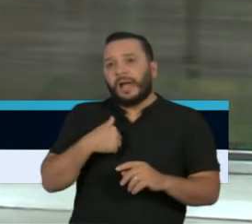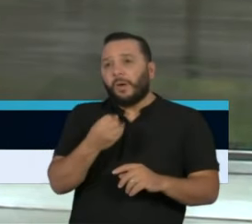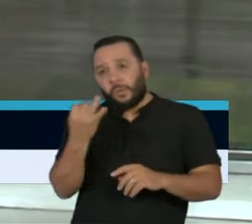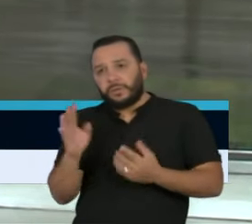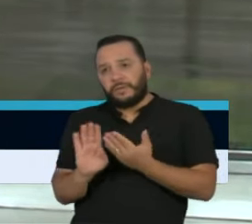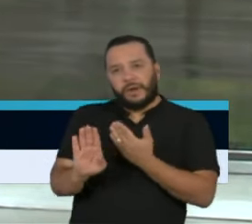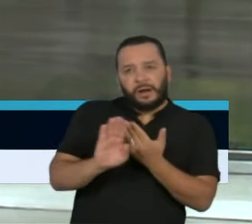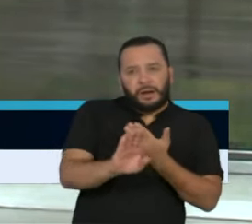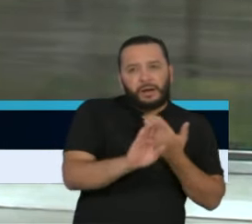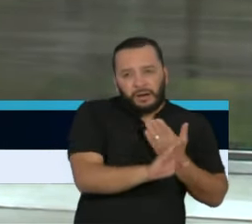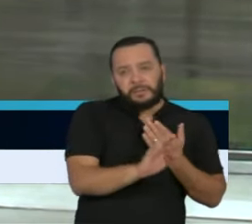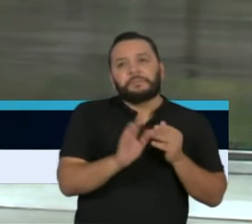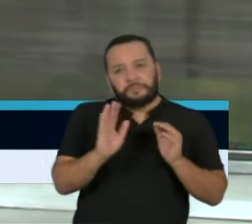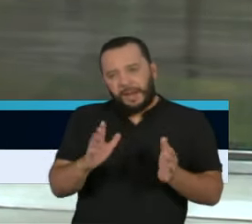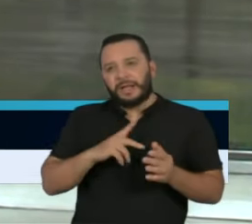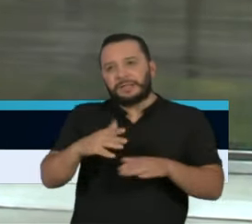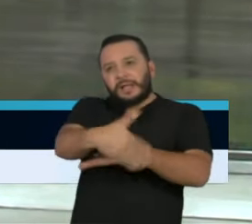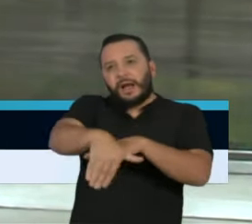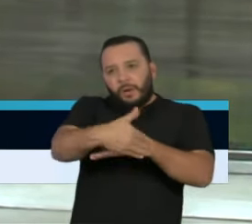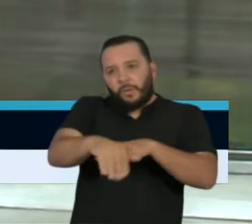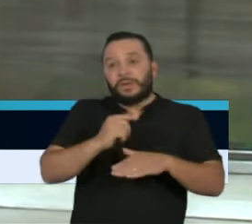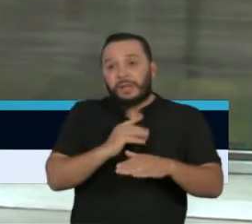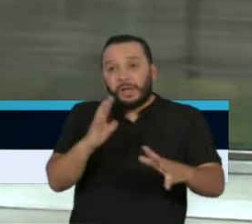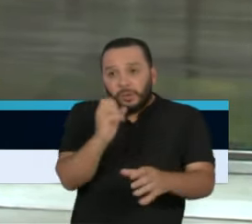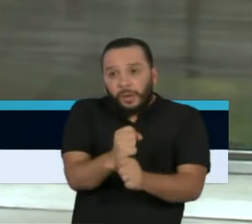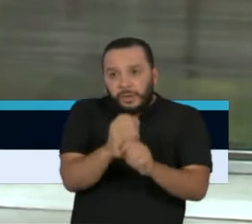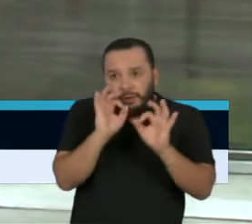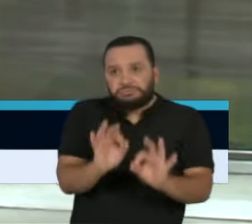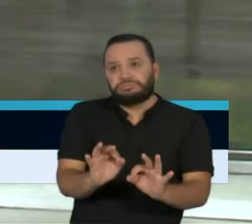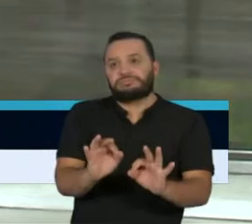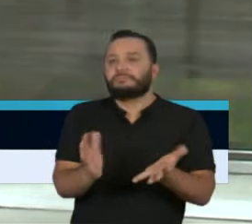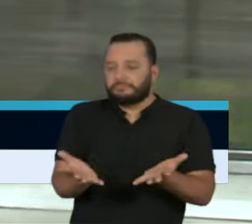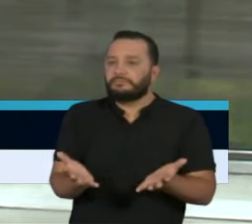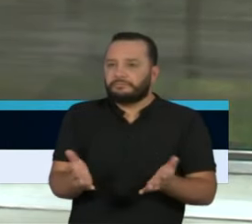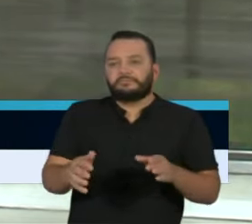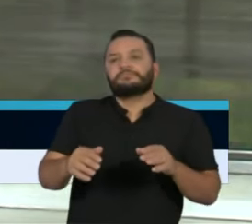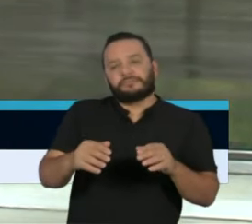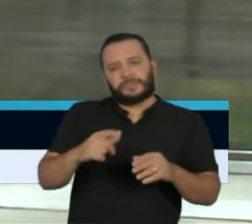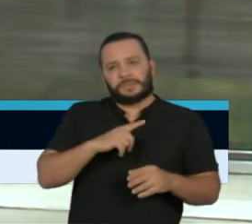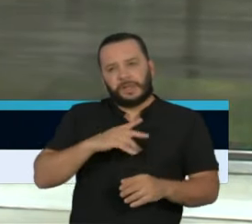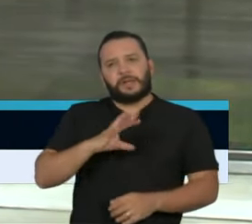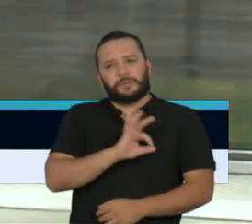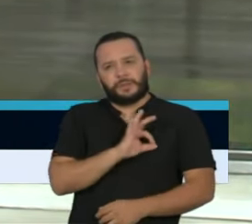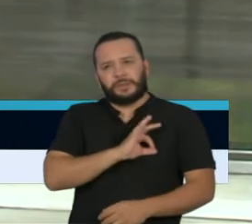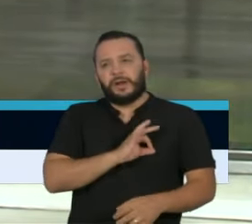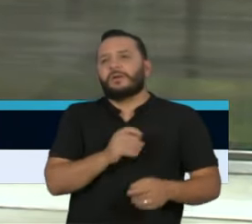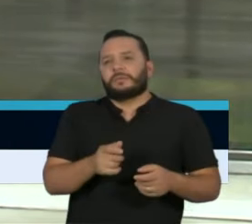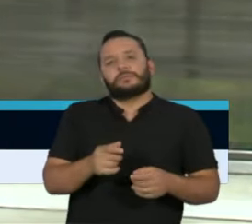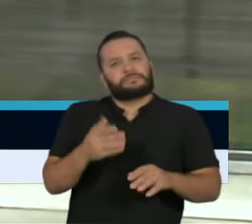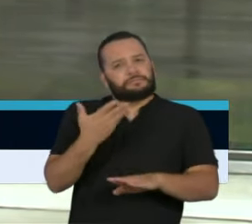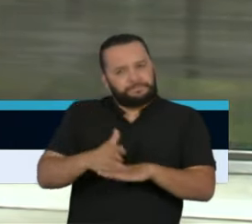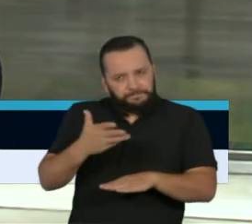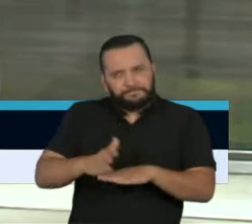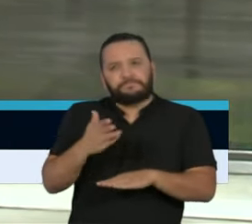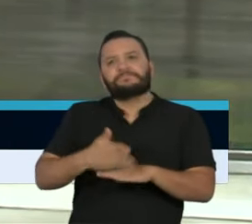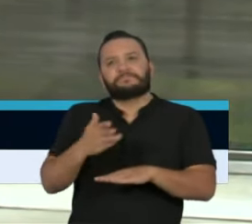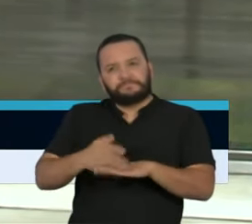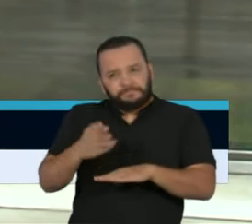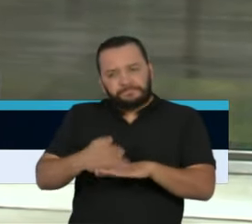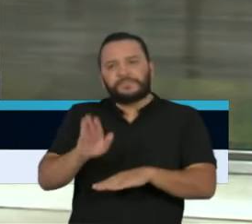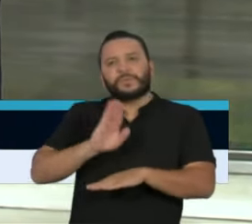o que está previsto no Covid-19. Temos um número considerável de policiais militares em treinamento.